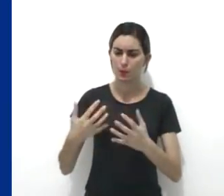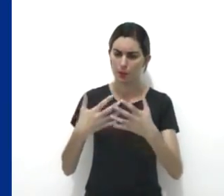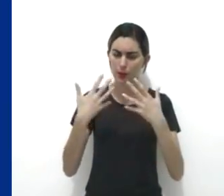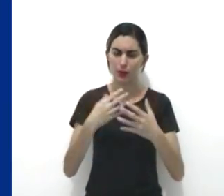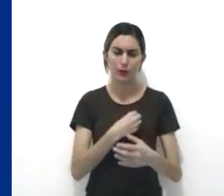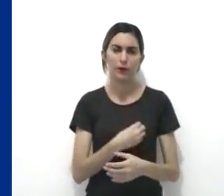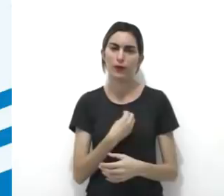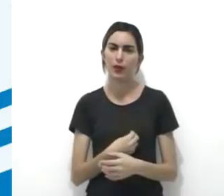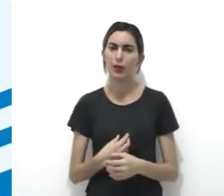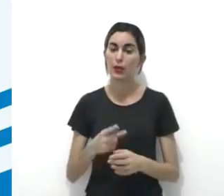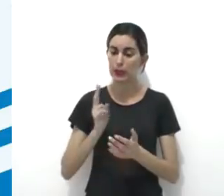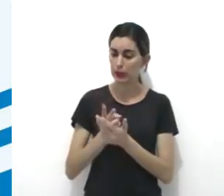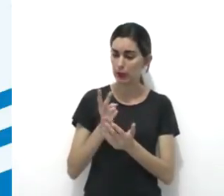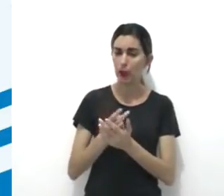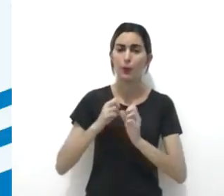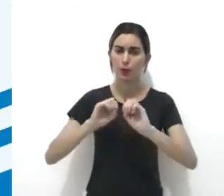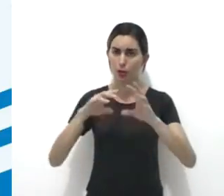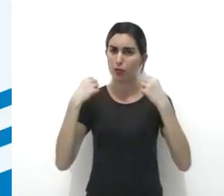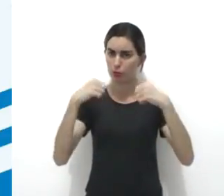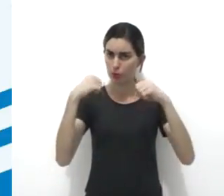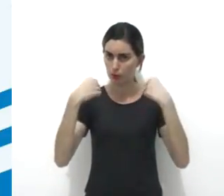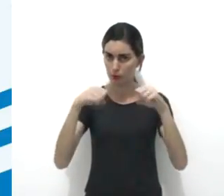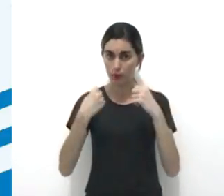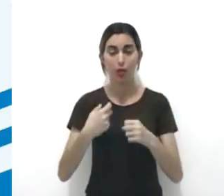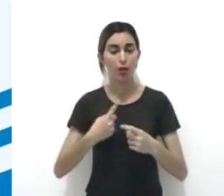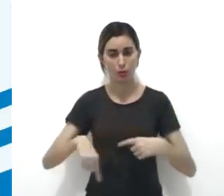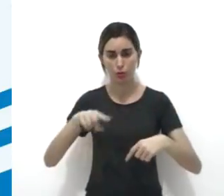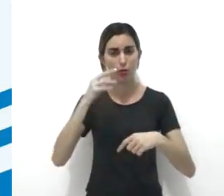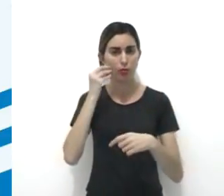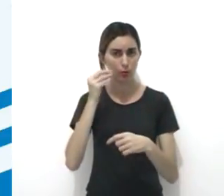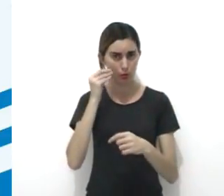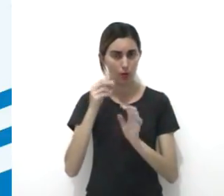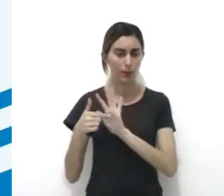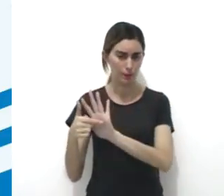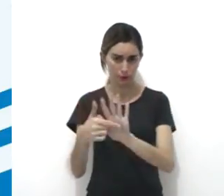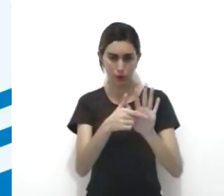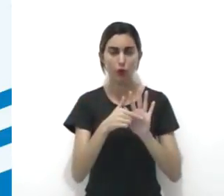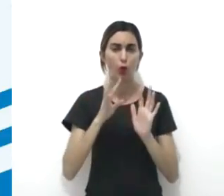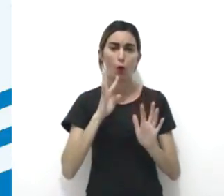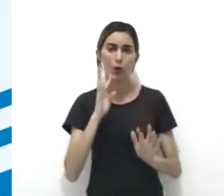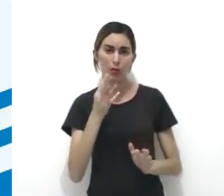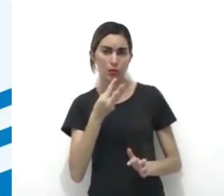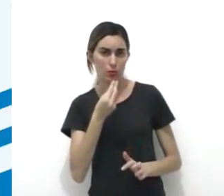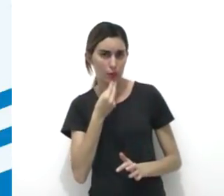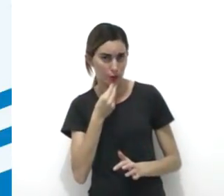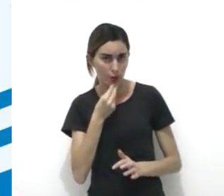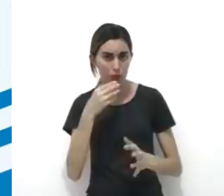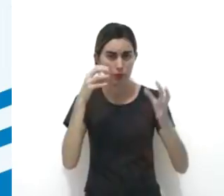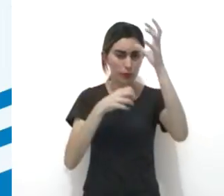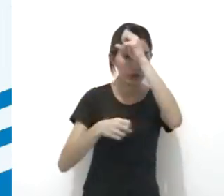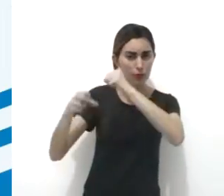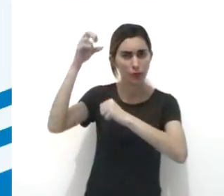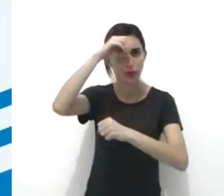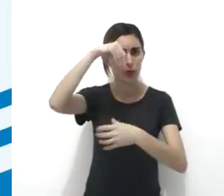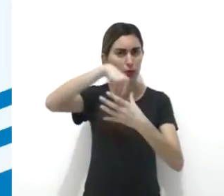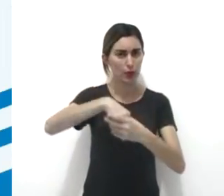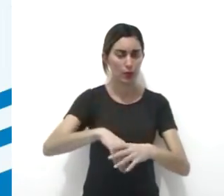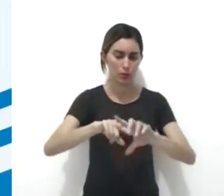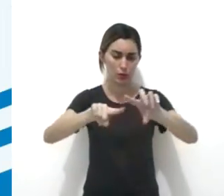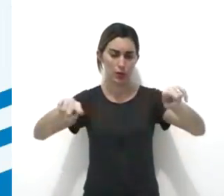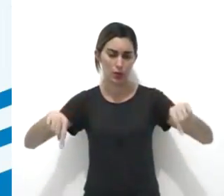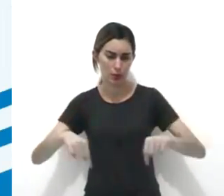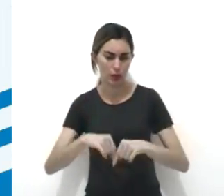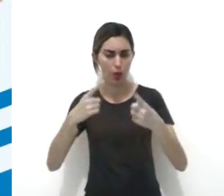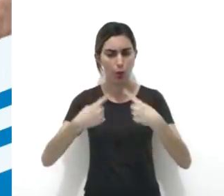diárias da vida. Então, sempre na educação física, a gente vai tentar trazer conhecimentos aprendidos dentro de sala de